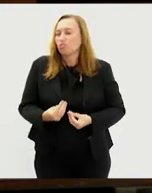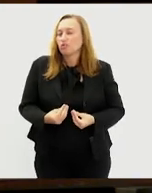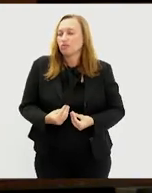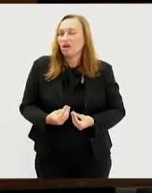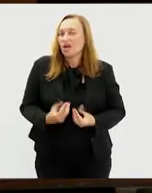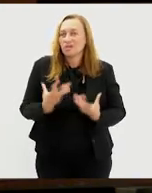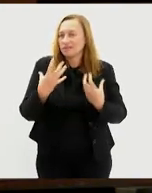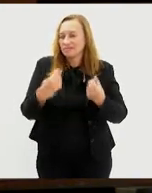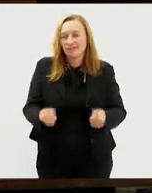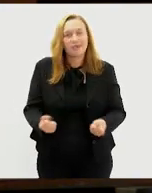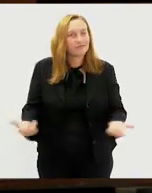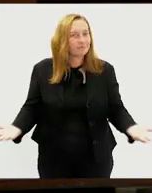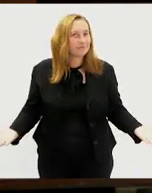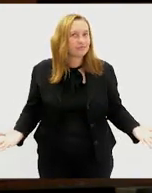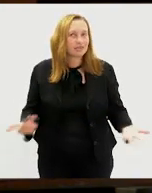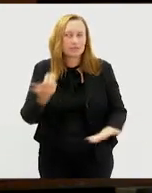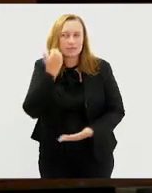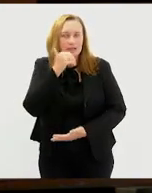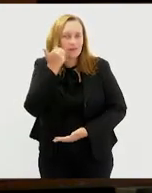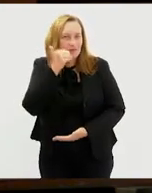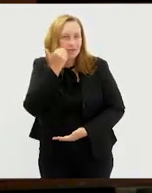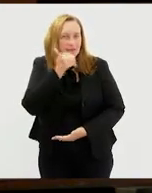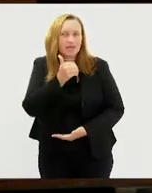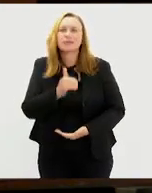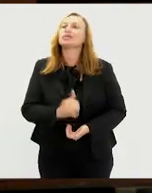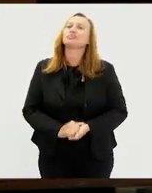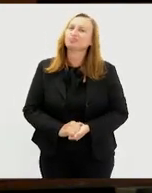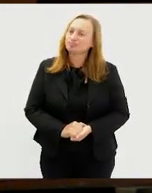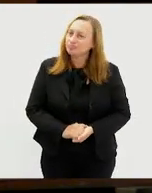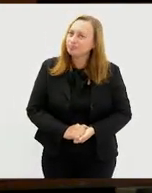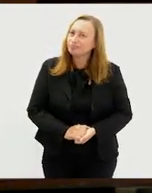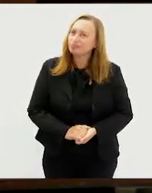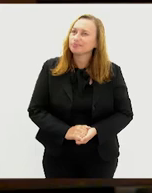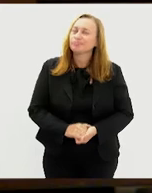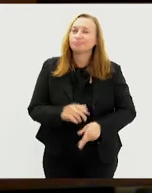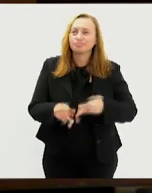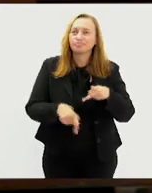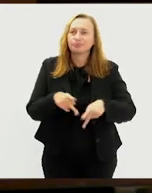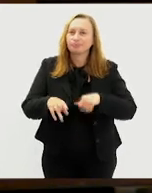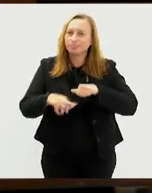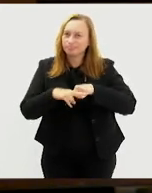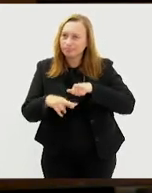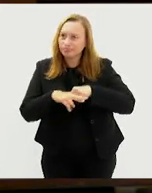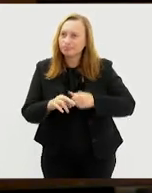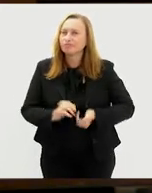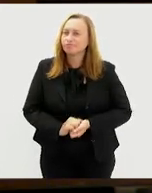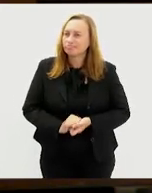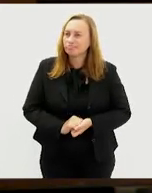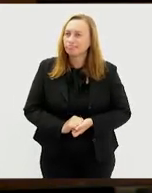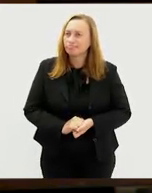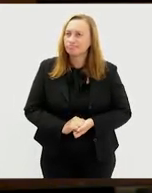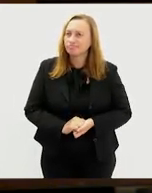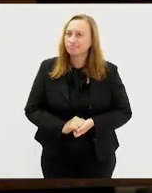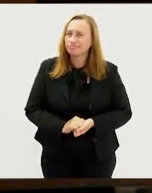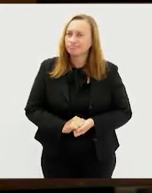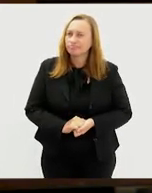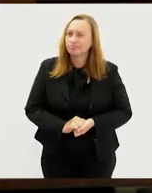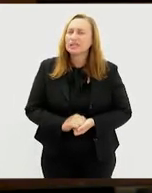sacanagem não dá para aceitar mas eu tenho certeza que a população de belfor roxo ela tem